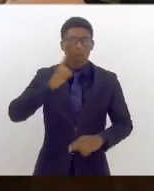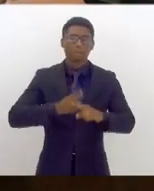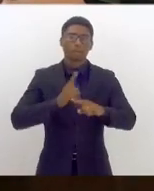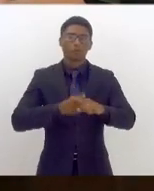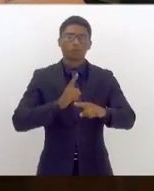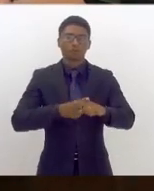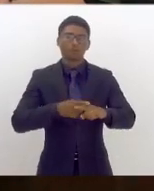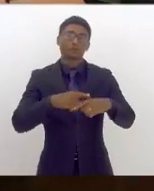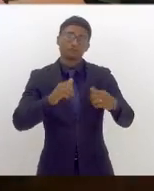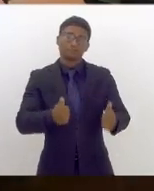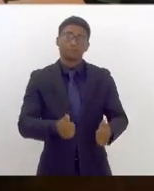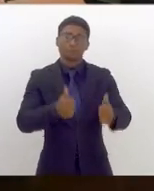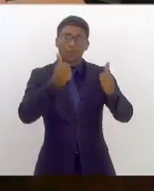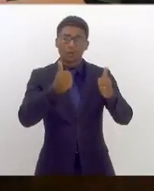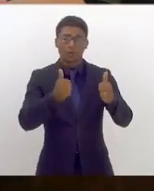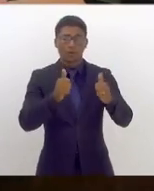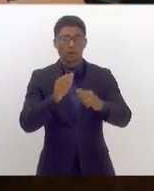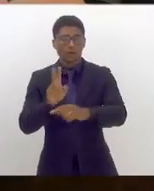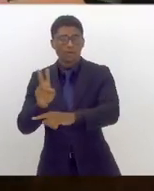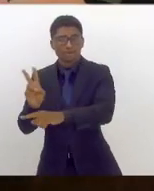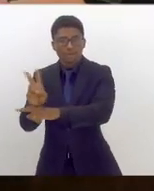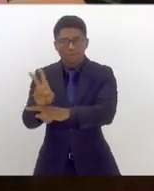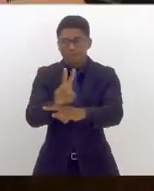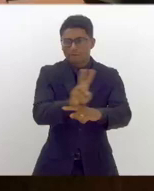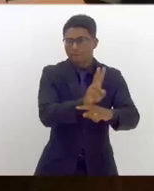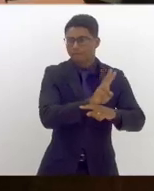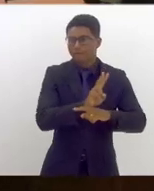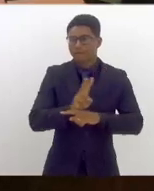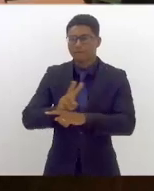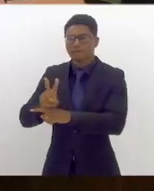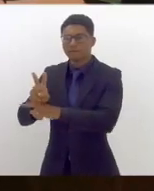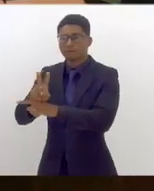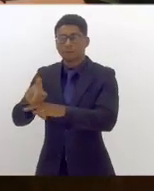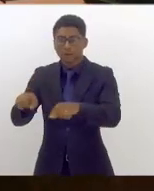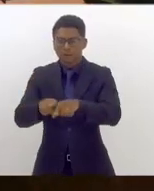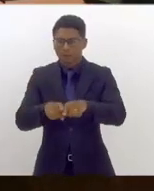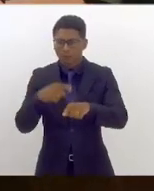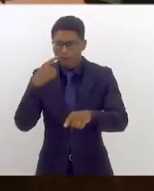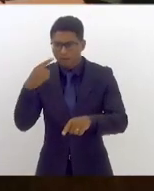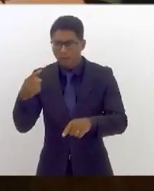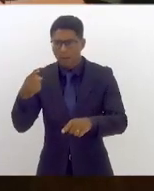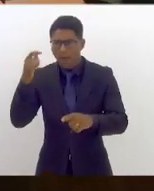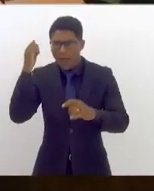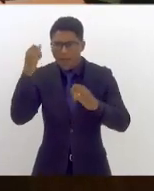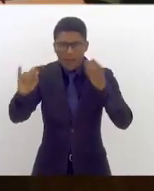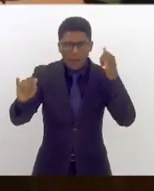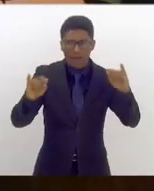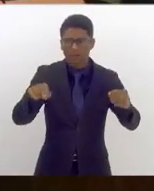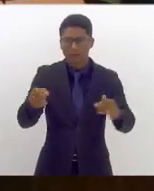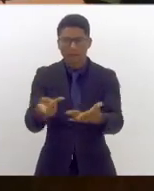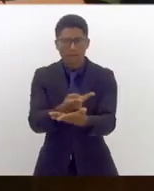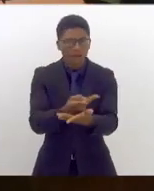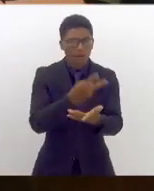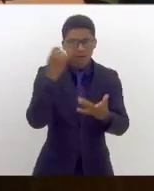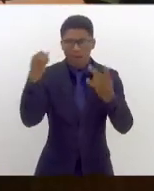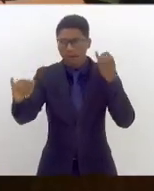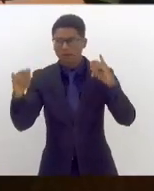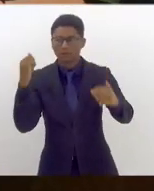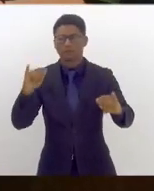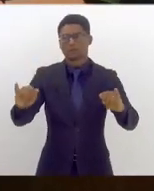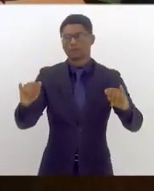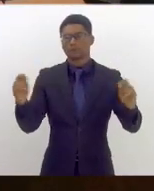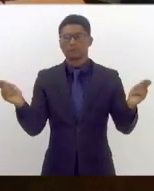a fiscalização e da condições para prevenção é o princípio da prevenção quem